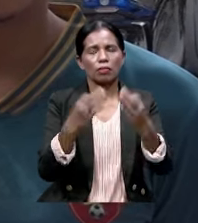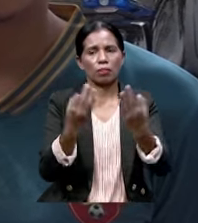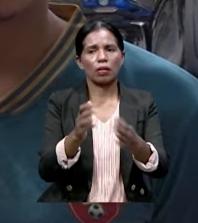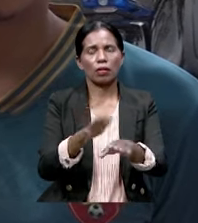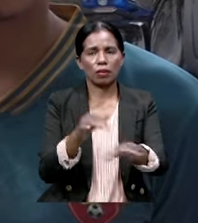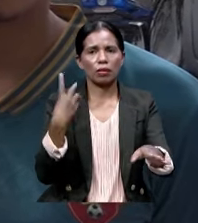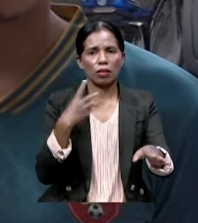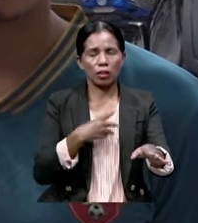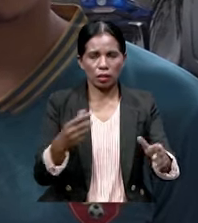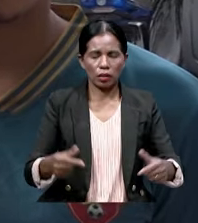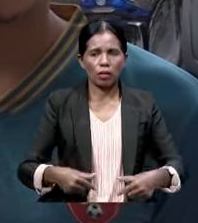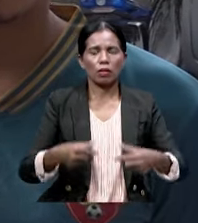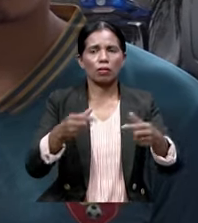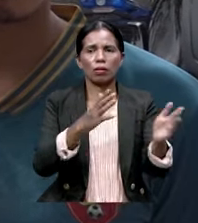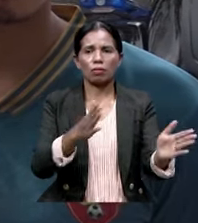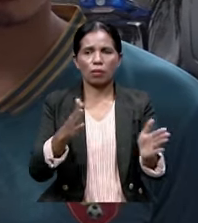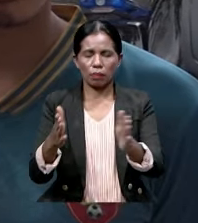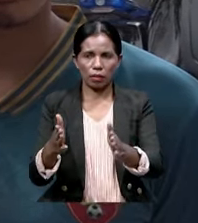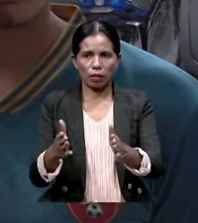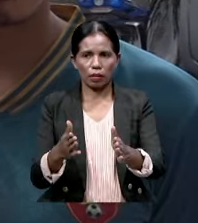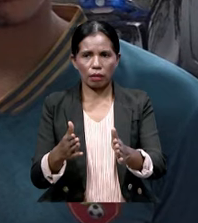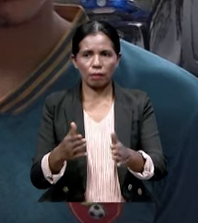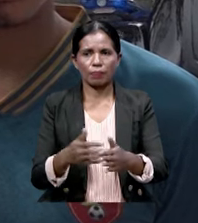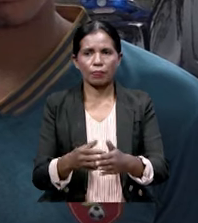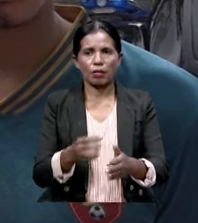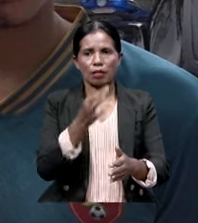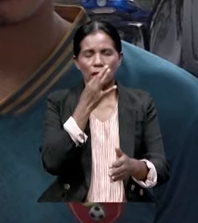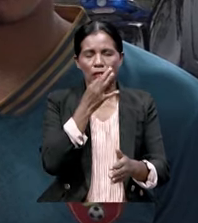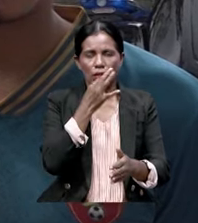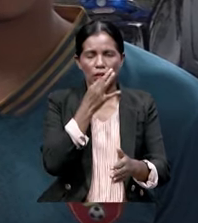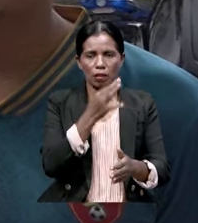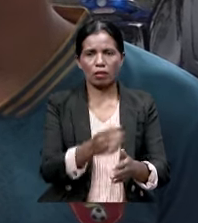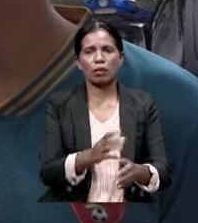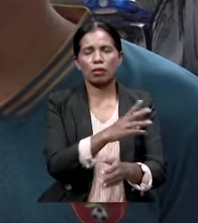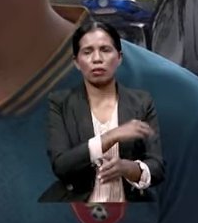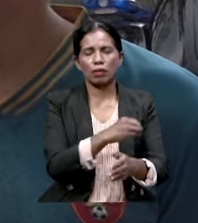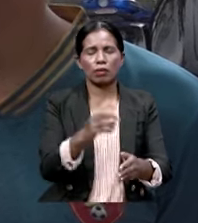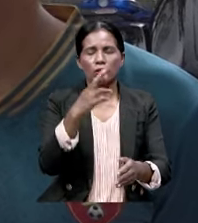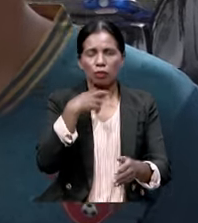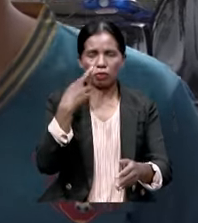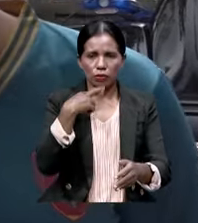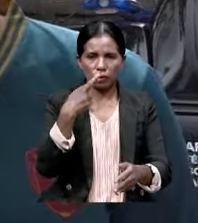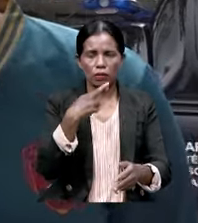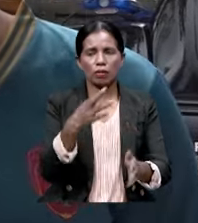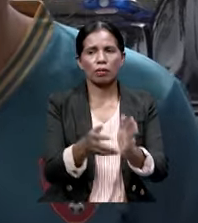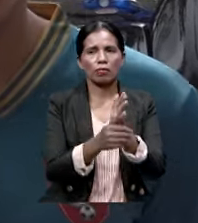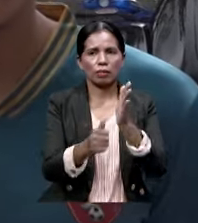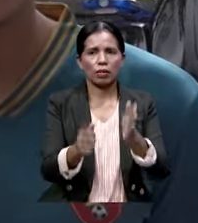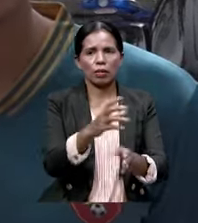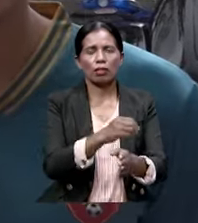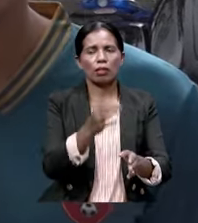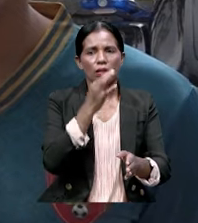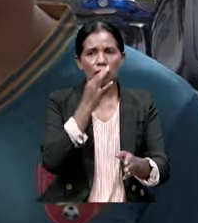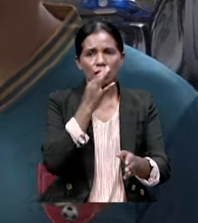ita prepara quedas aihan balu liu fos no aihan